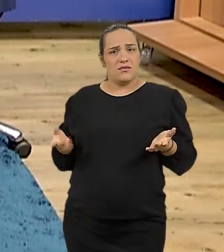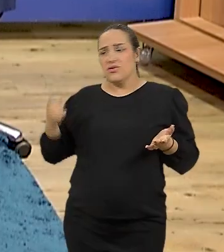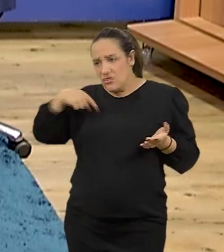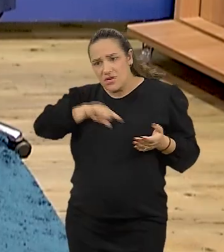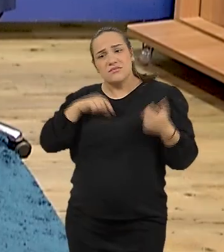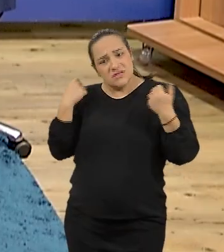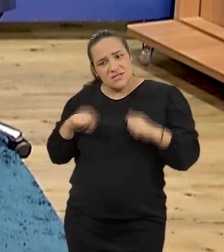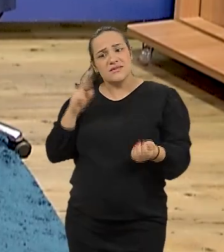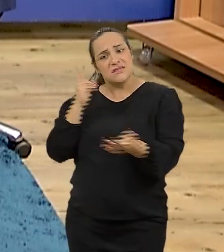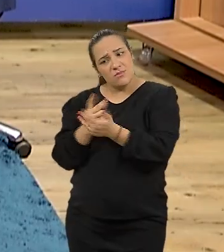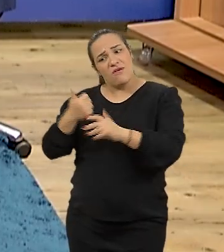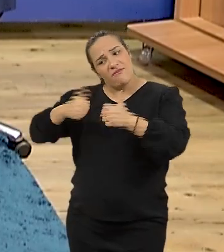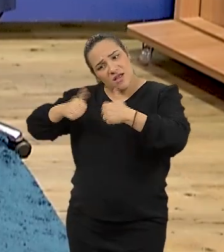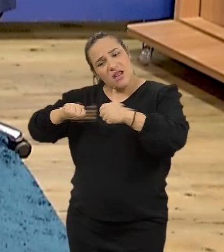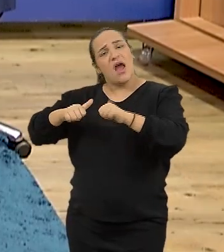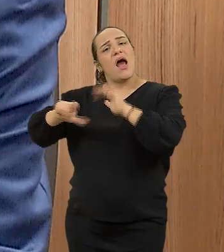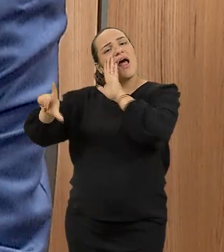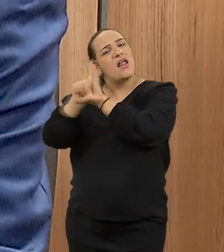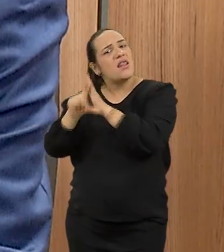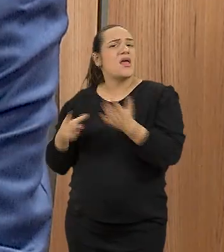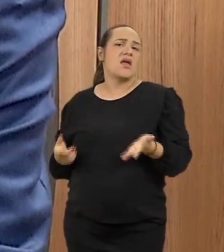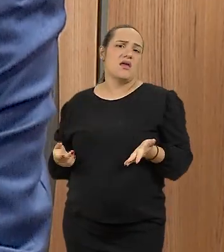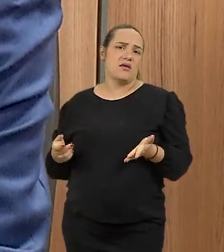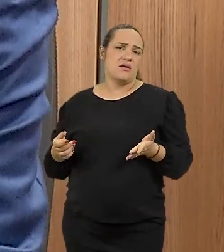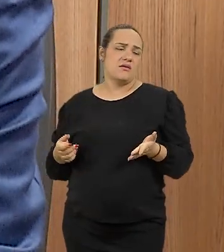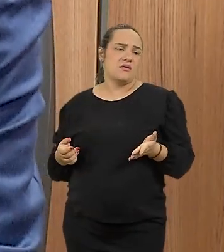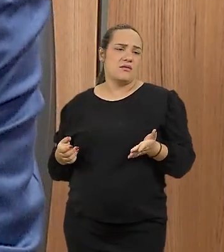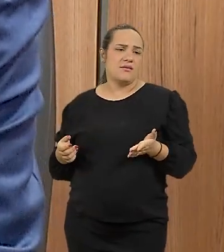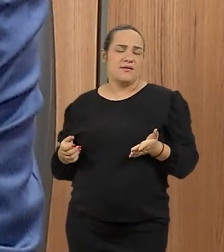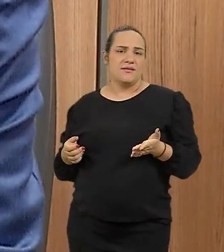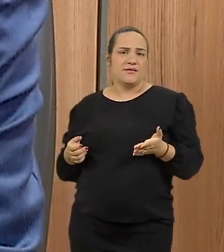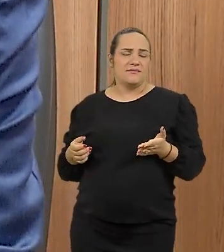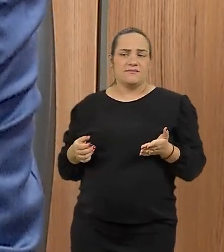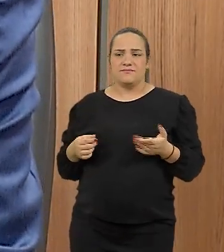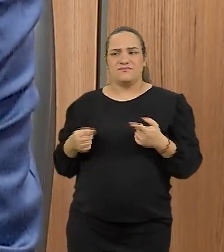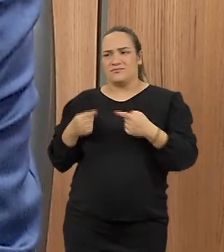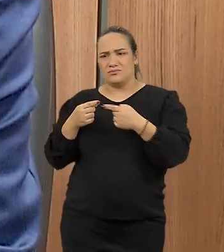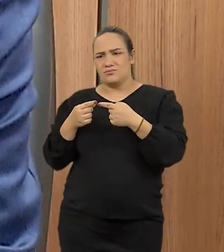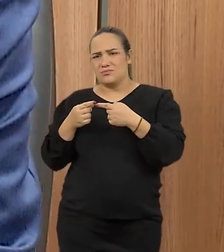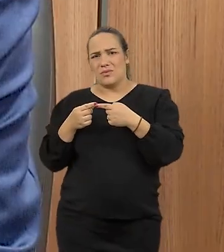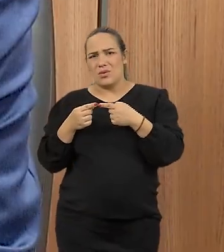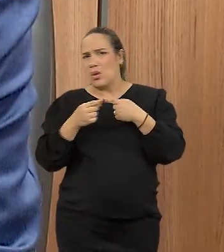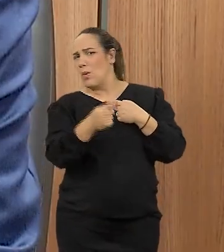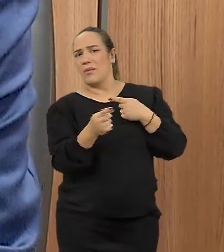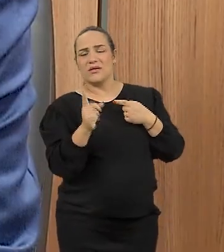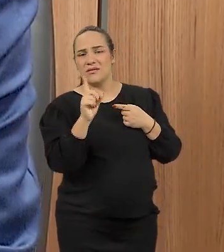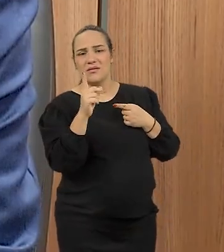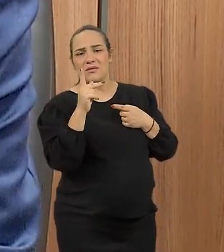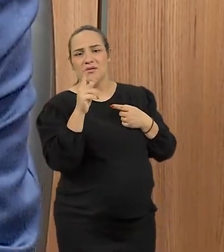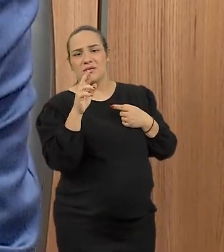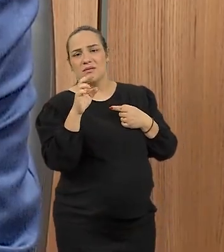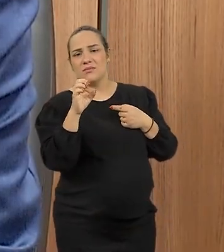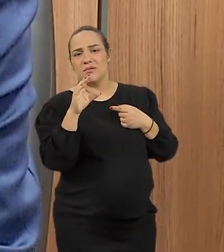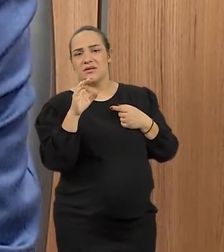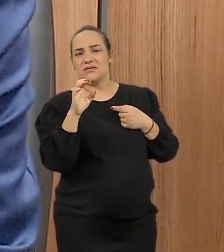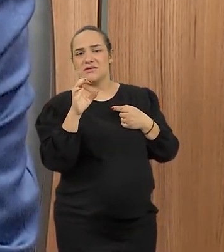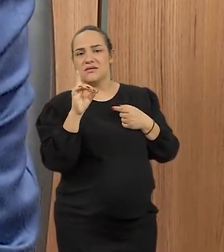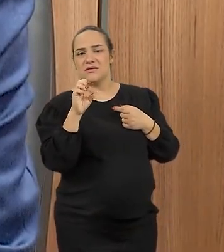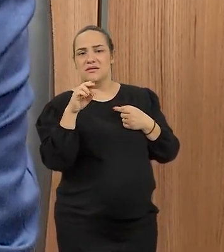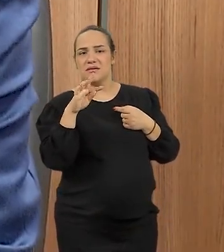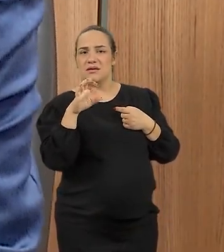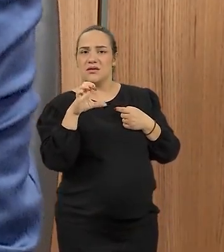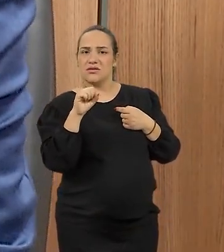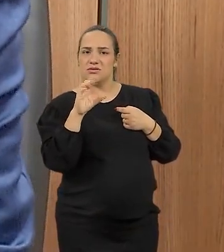E os nossos precedentes, eles foram construídos, o que eles chamam de precedentes dolosos, não tem nada a ver com o precedente da common